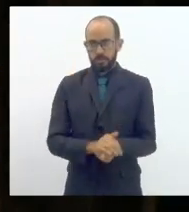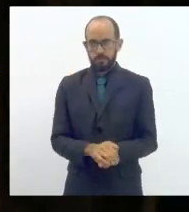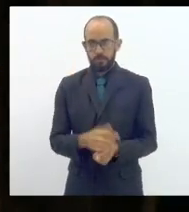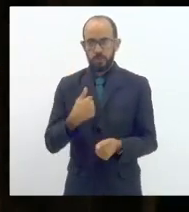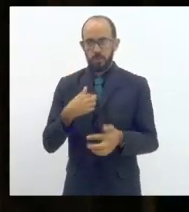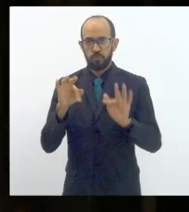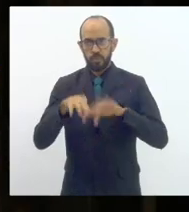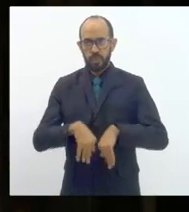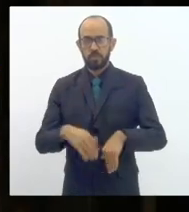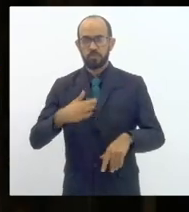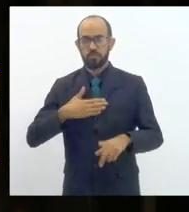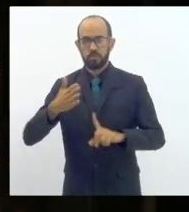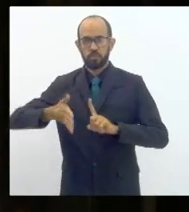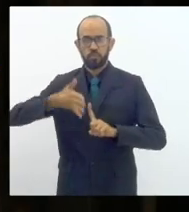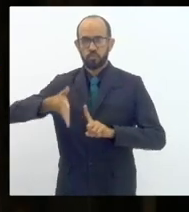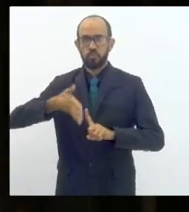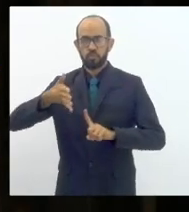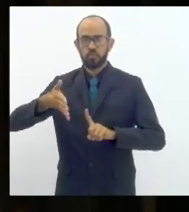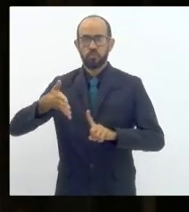meu discurso